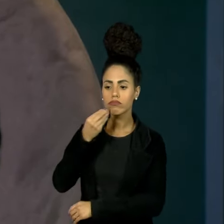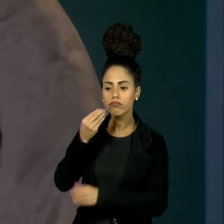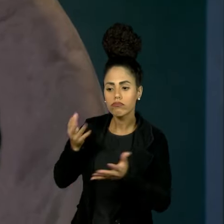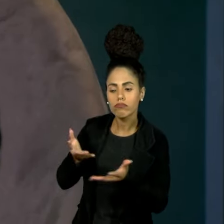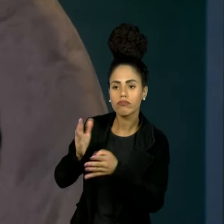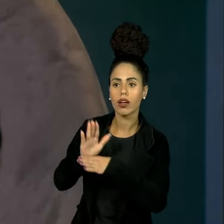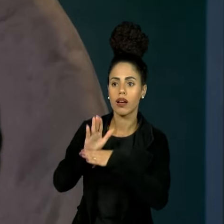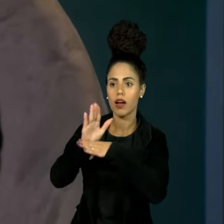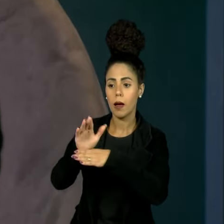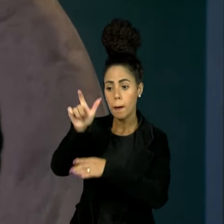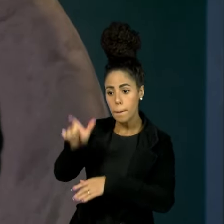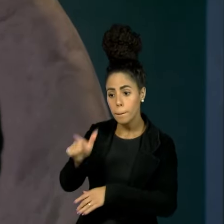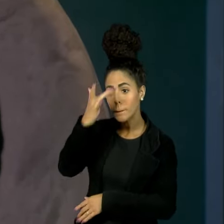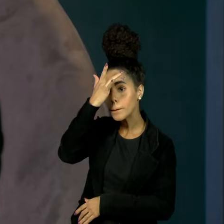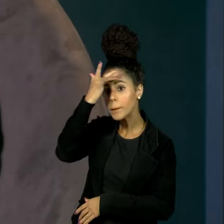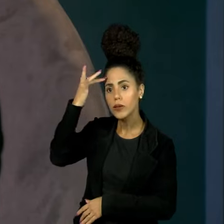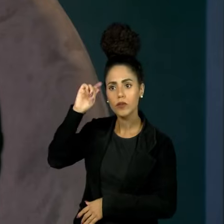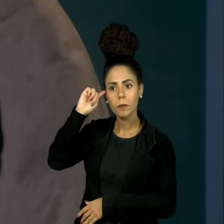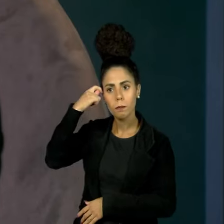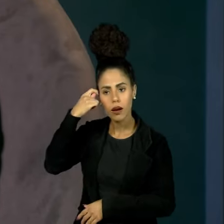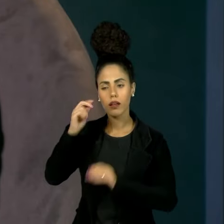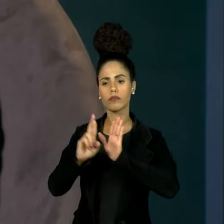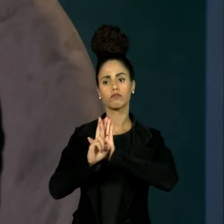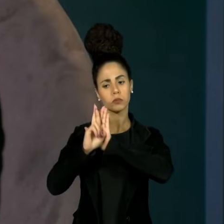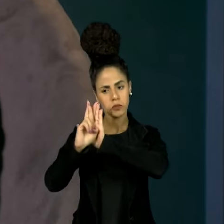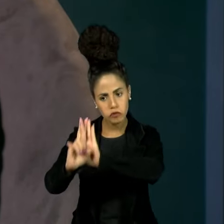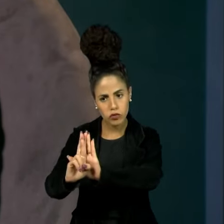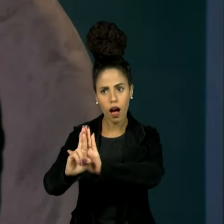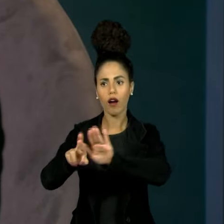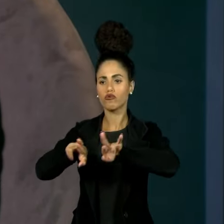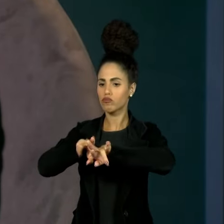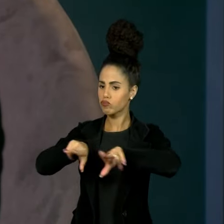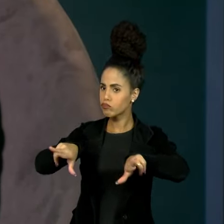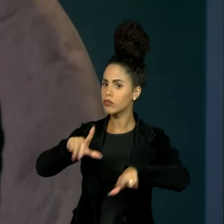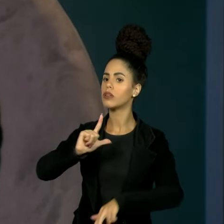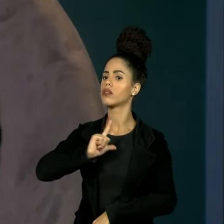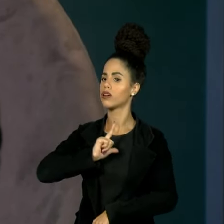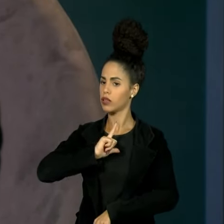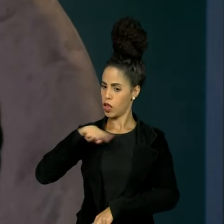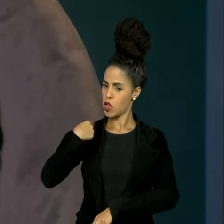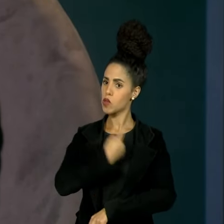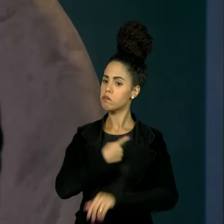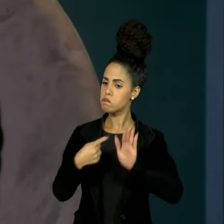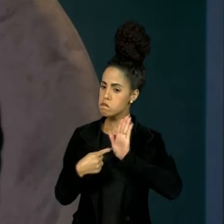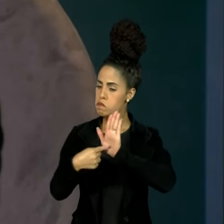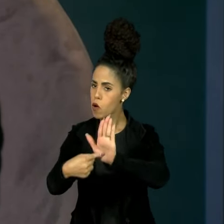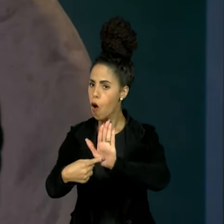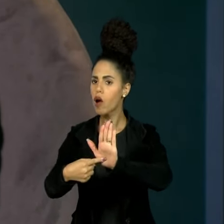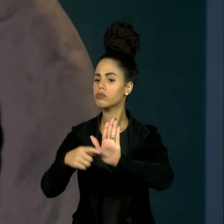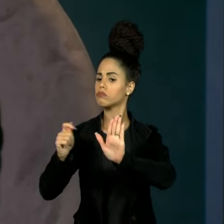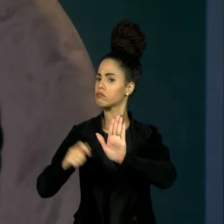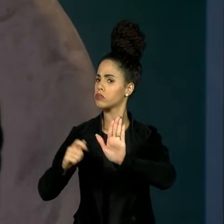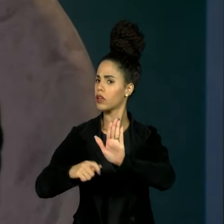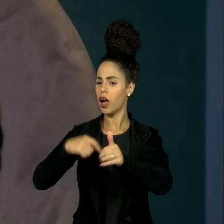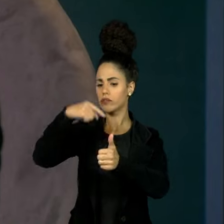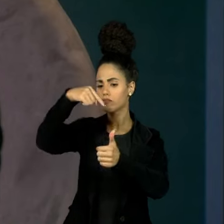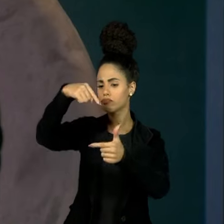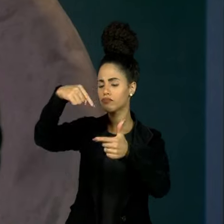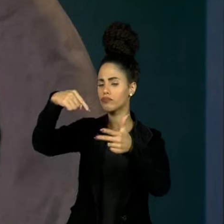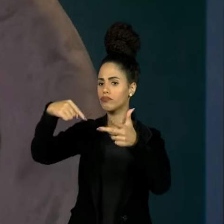para o afroempreendedor a representatividade, né, a gente mostra para ele que